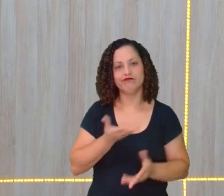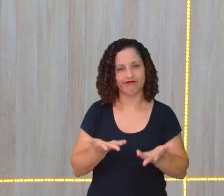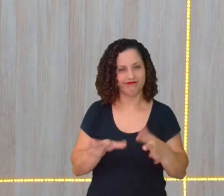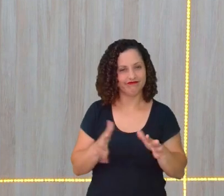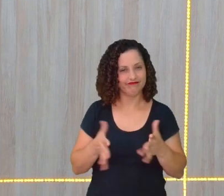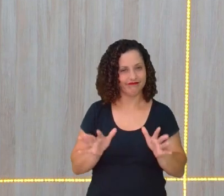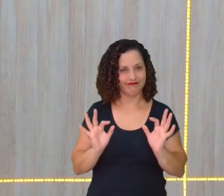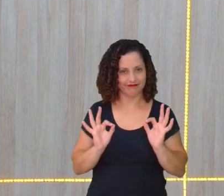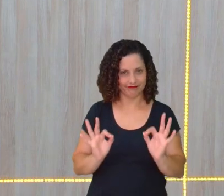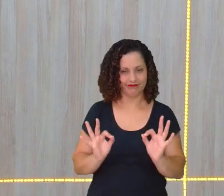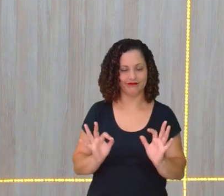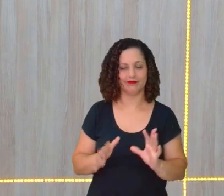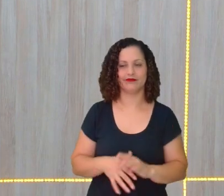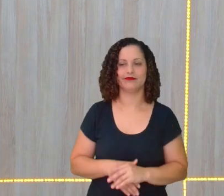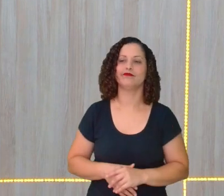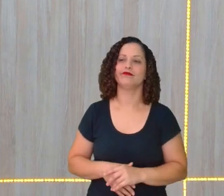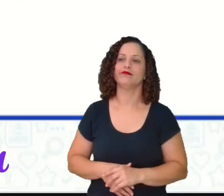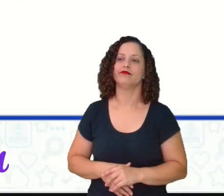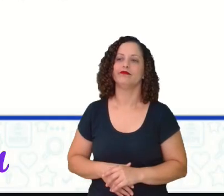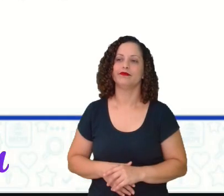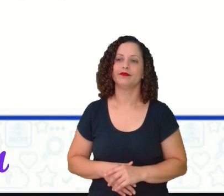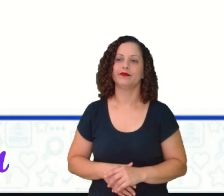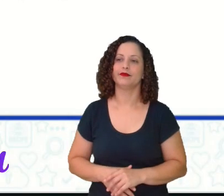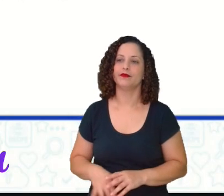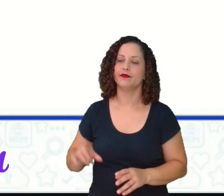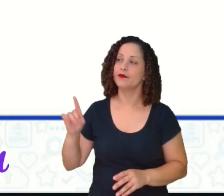aí. Então, aqui.